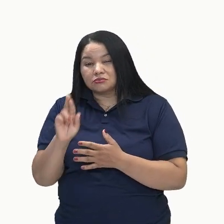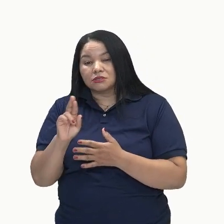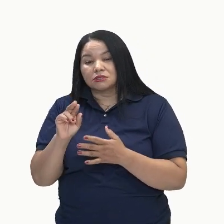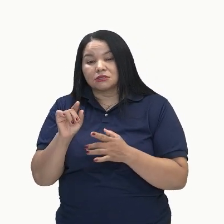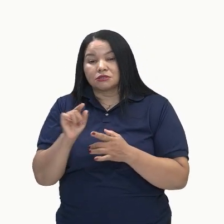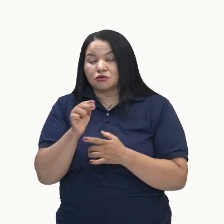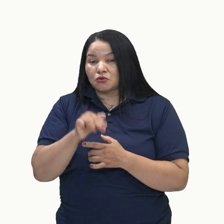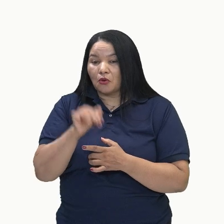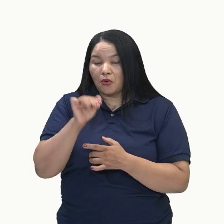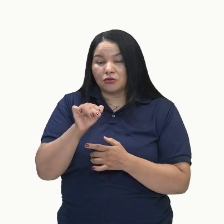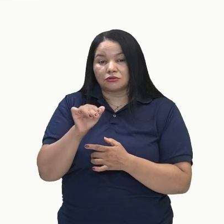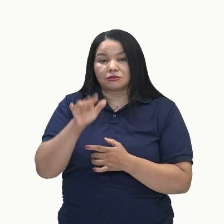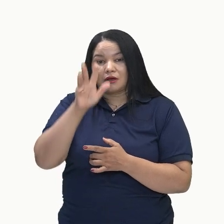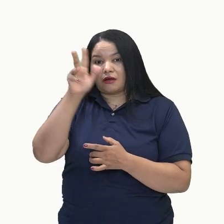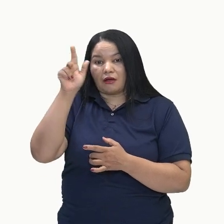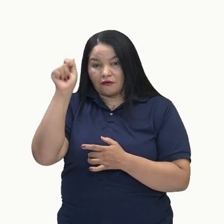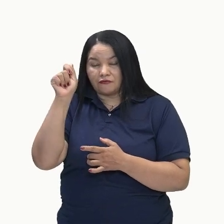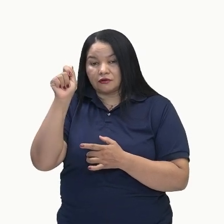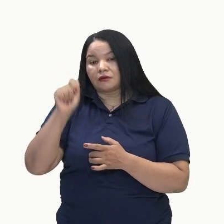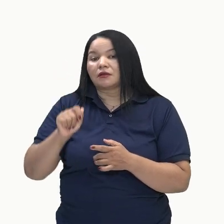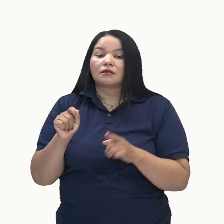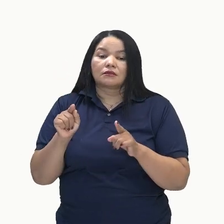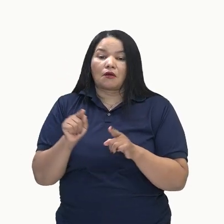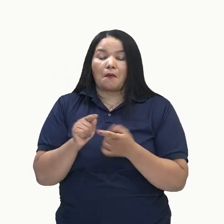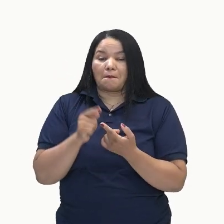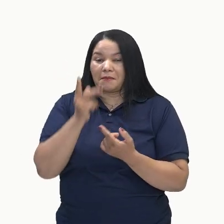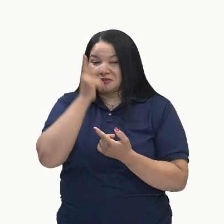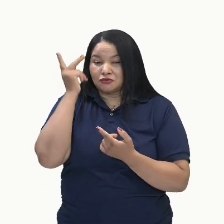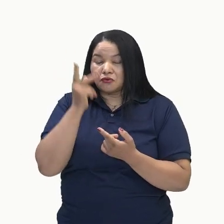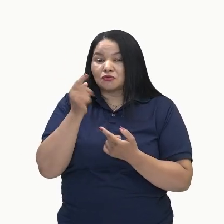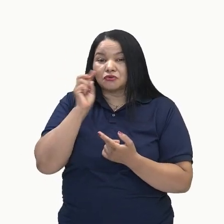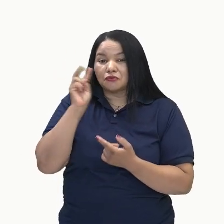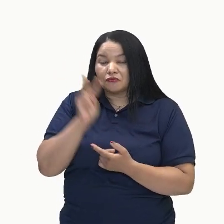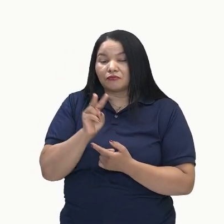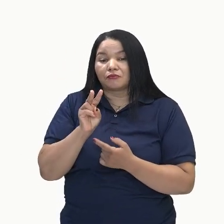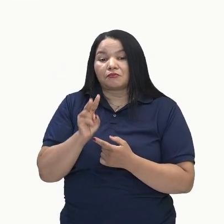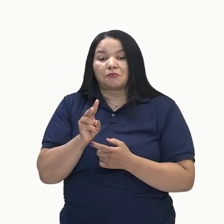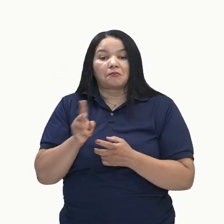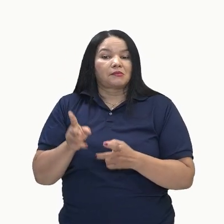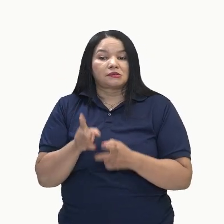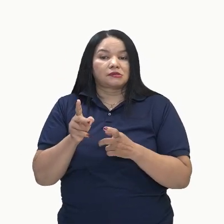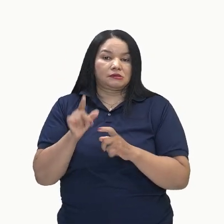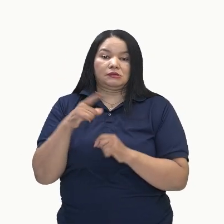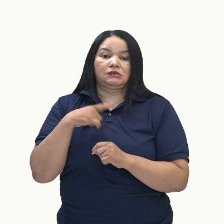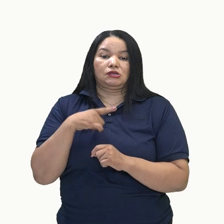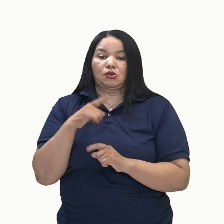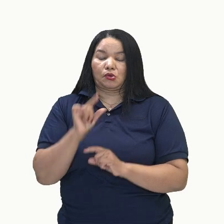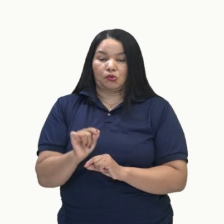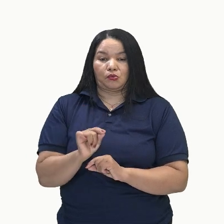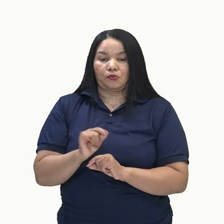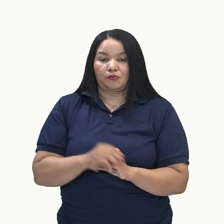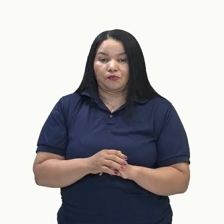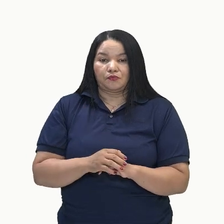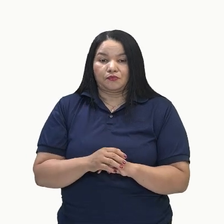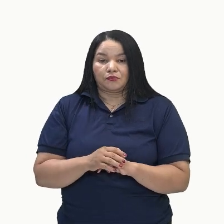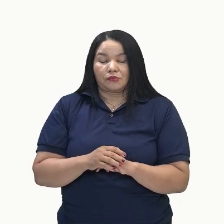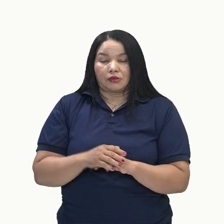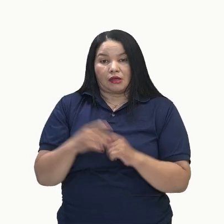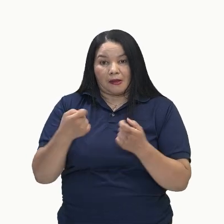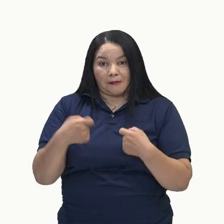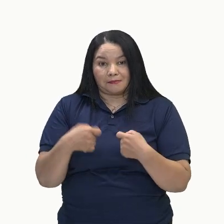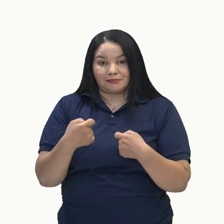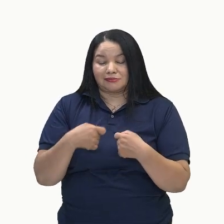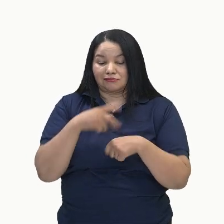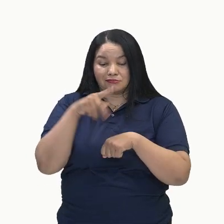Então, realmente, são pessoas em que a gente observa que vão estar saindo, né,